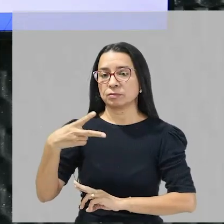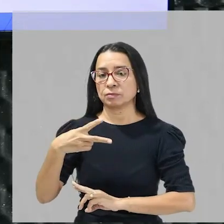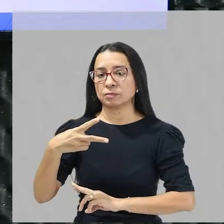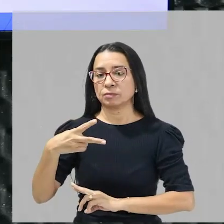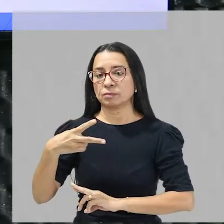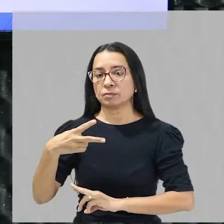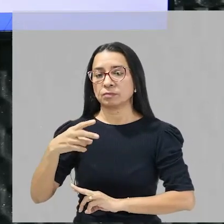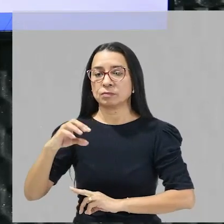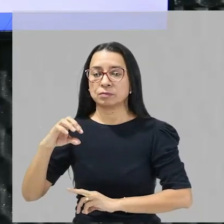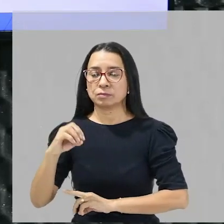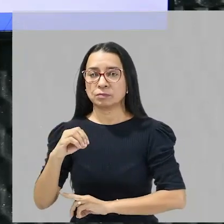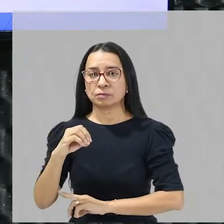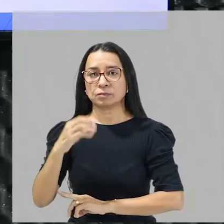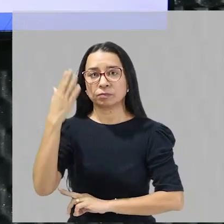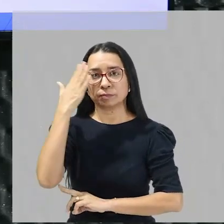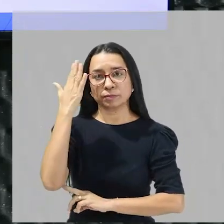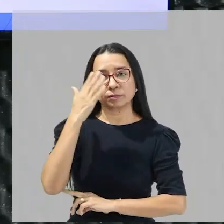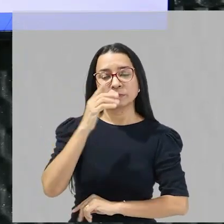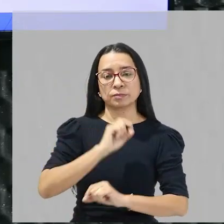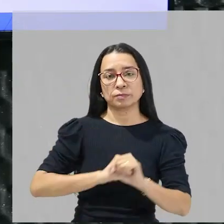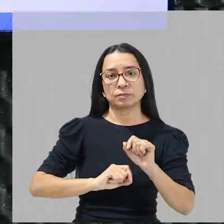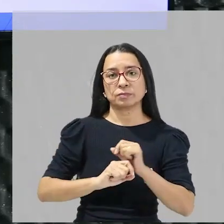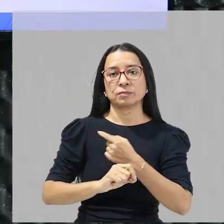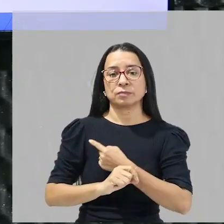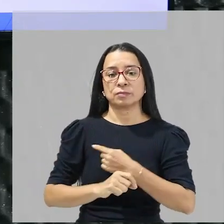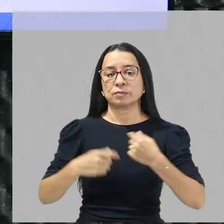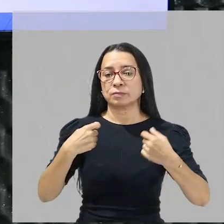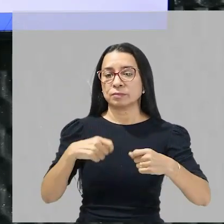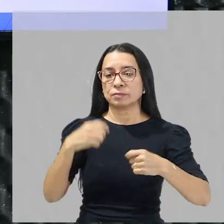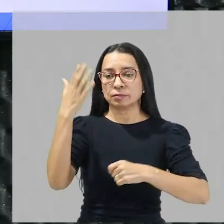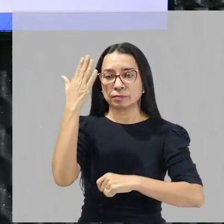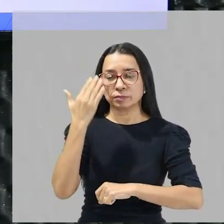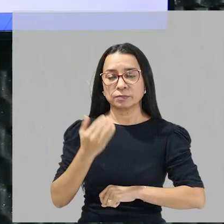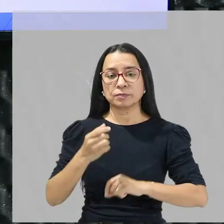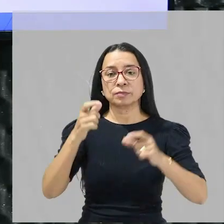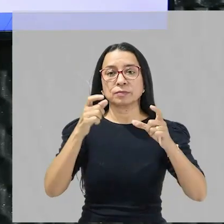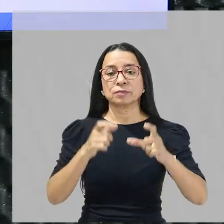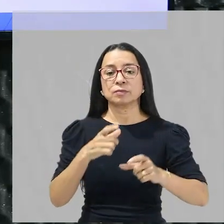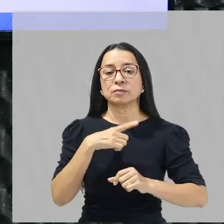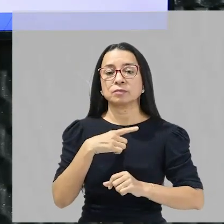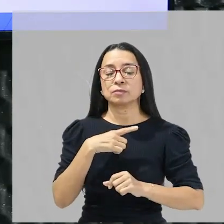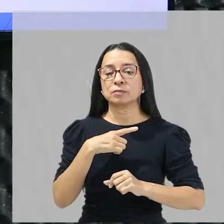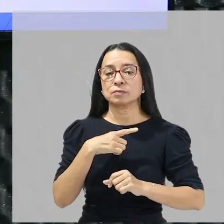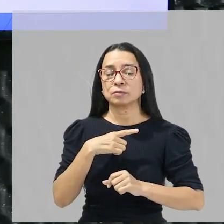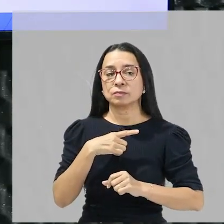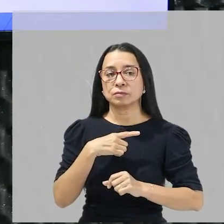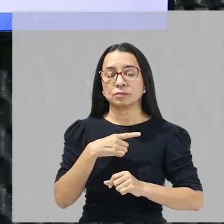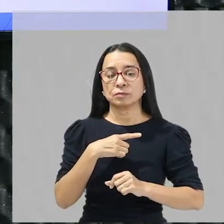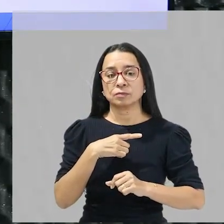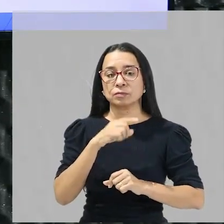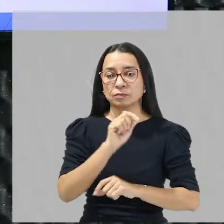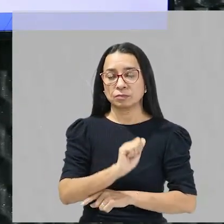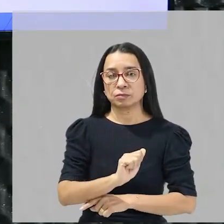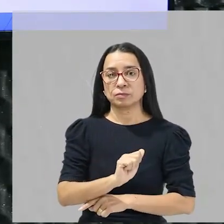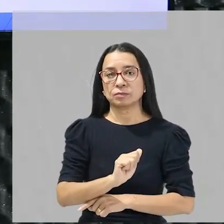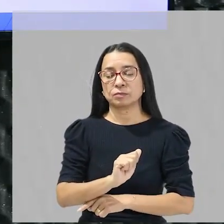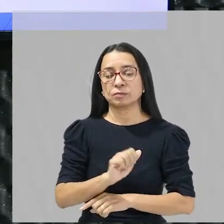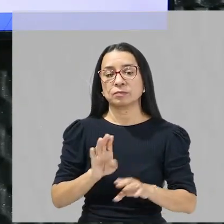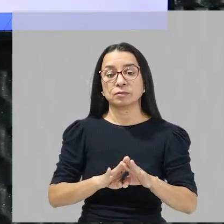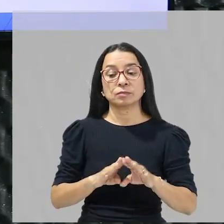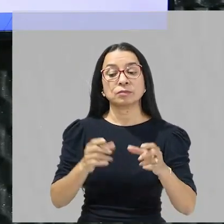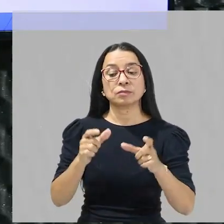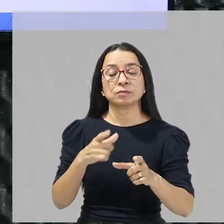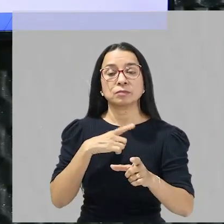que zero. Entenda, aqui você precisa saber aonde está localizado esse A e aonde